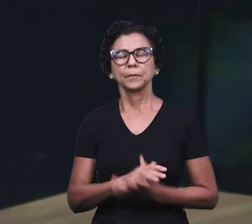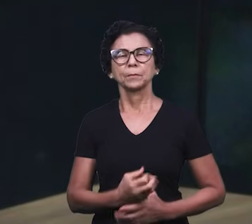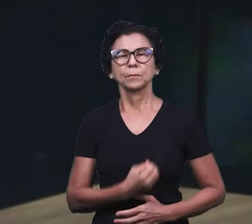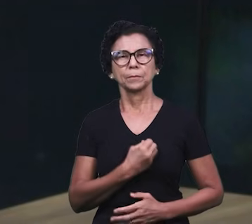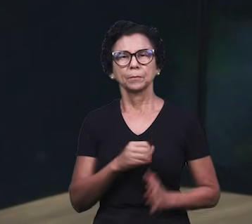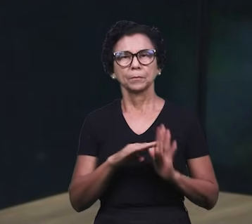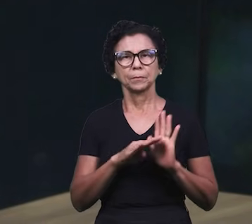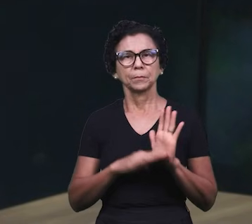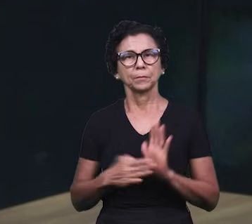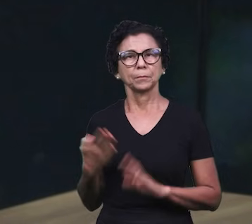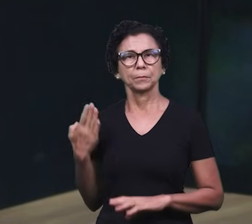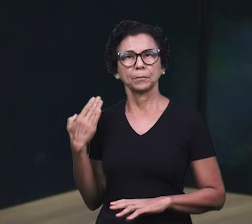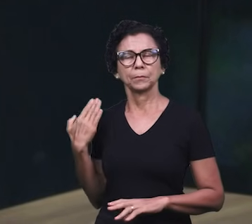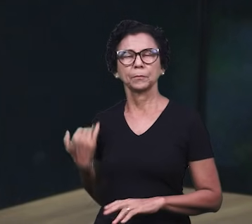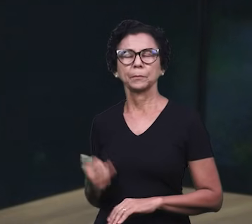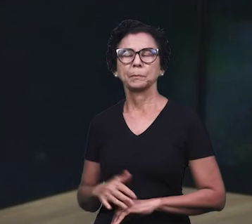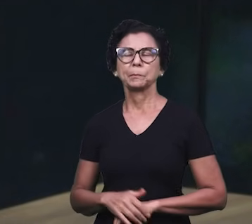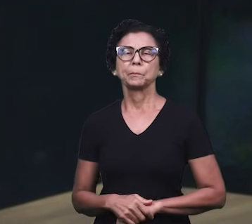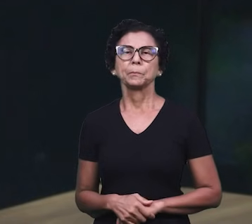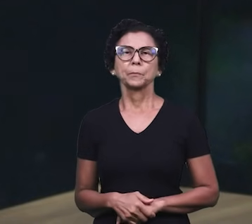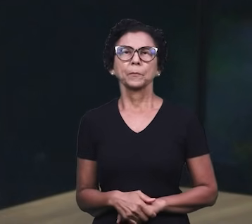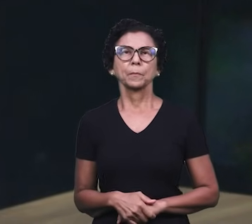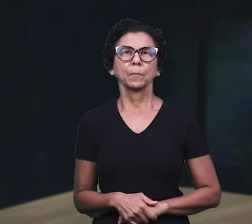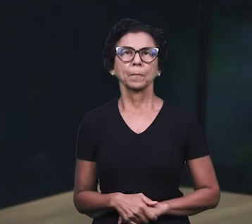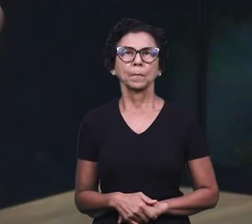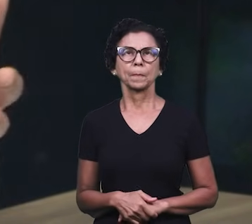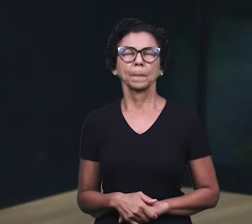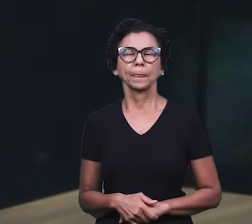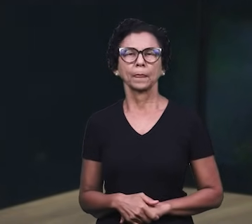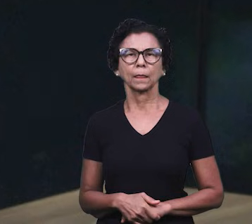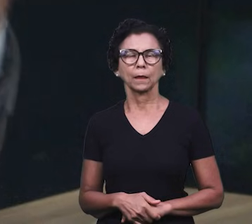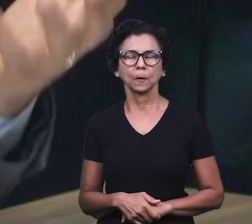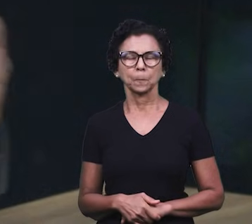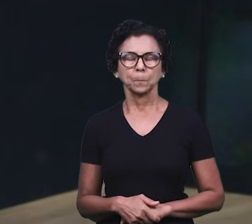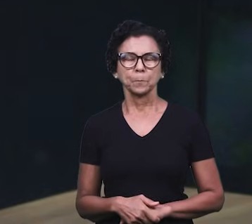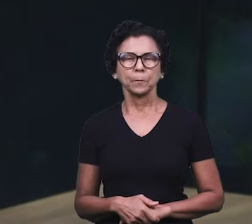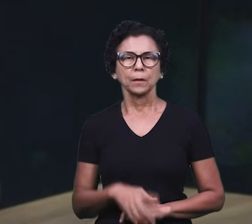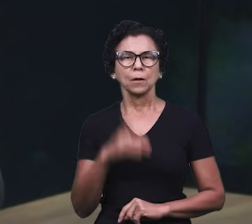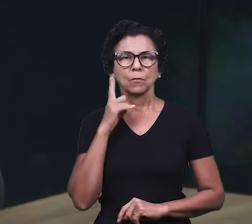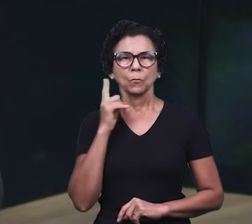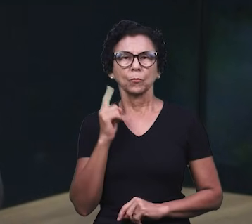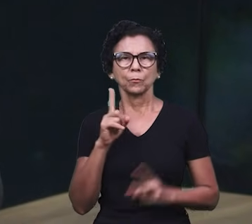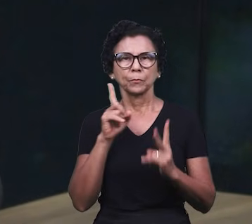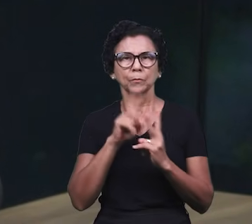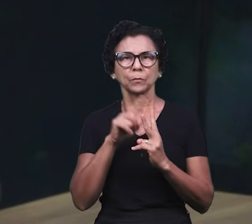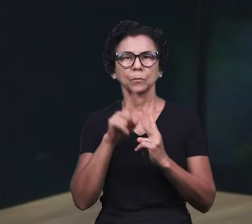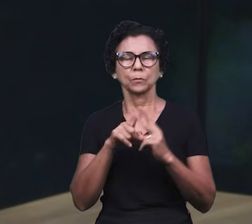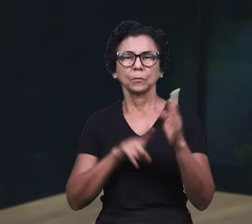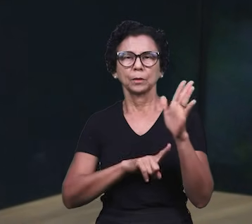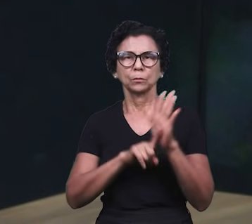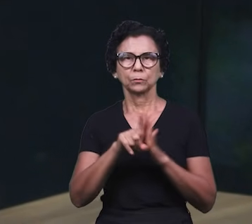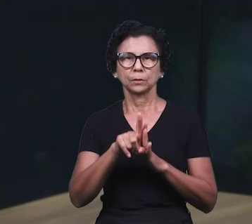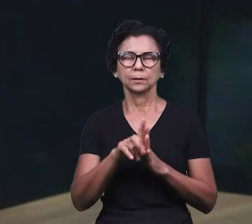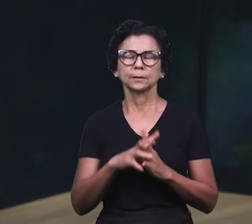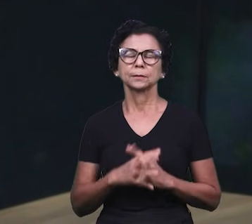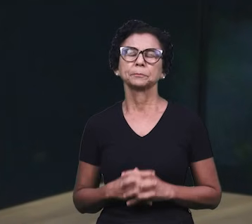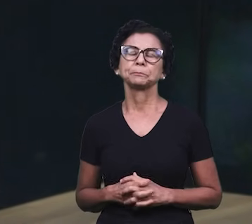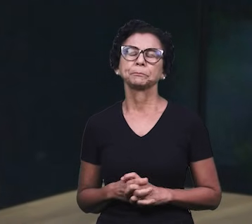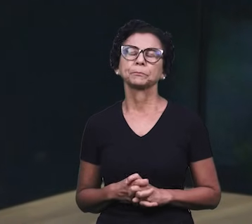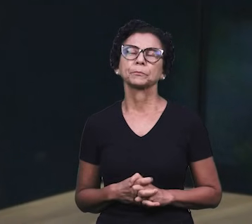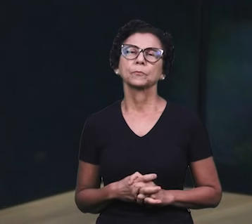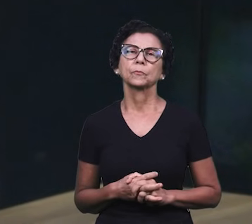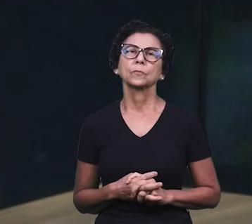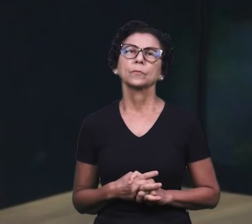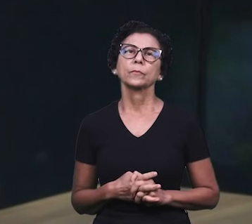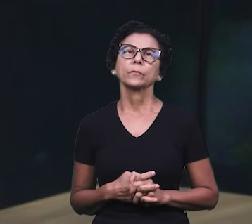primeira pergunta que vai para os dois, primeiro o pastor Ian, depois o pastor Marcos, é a